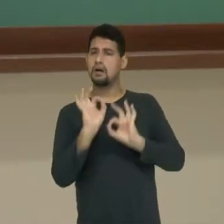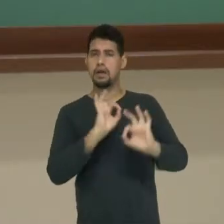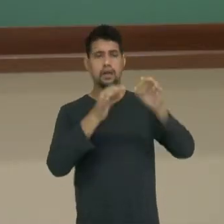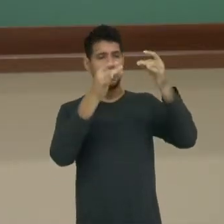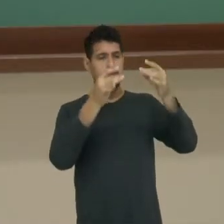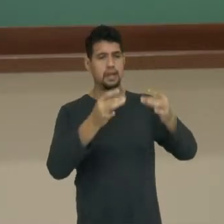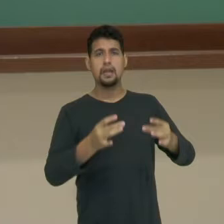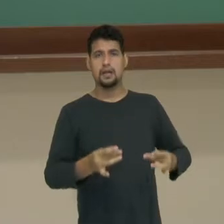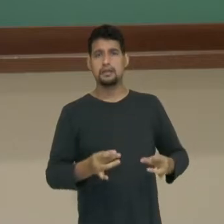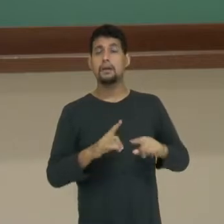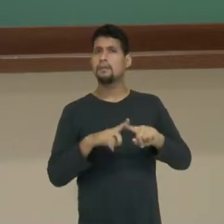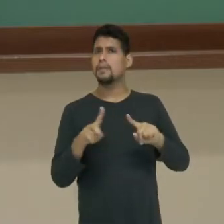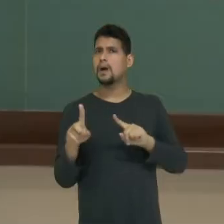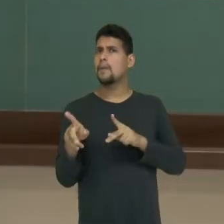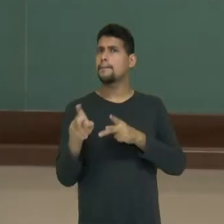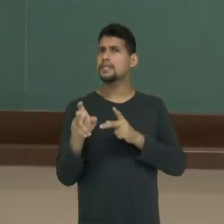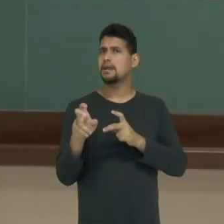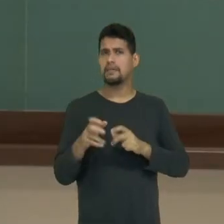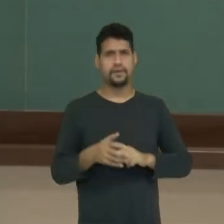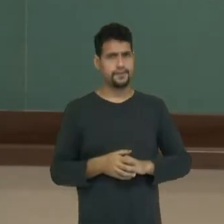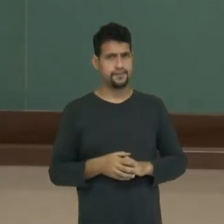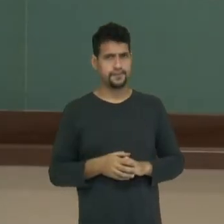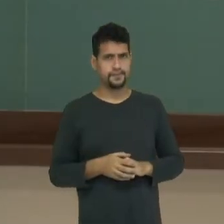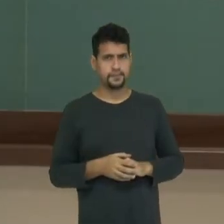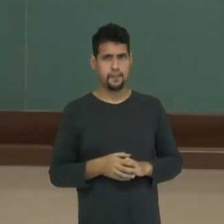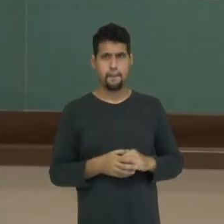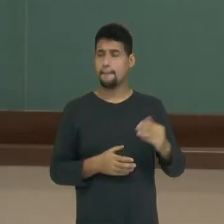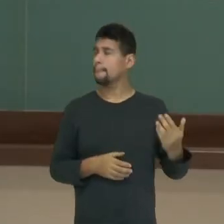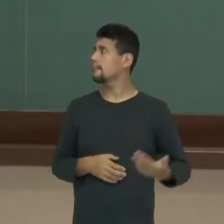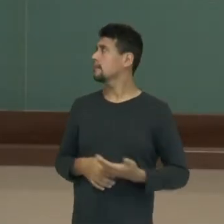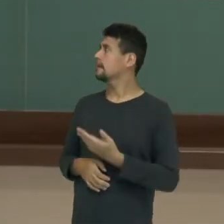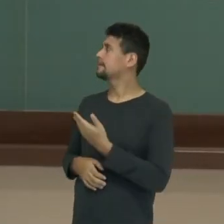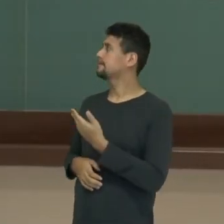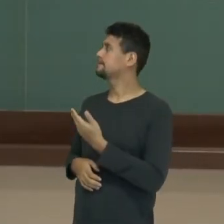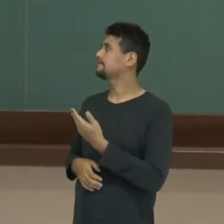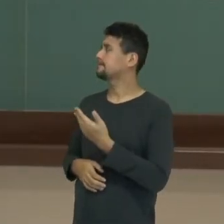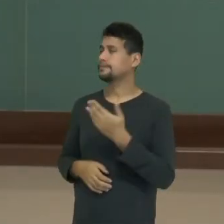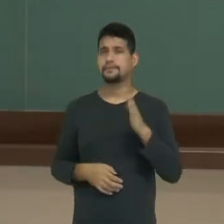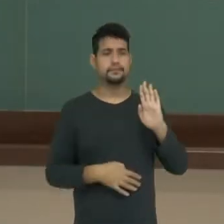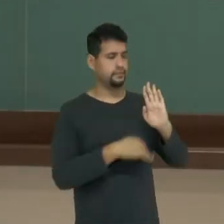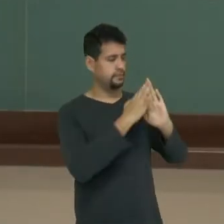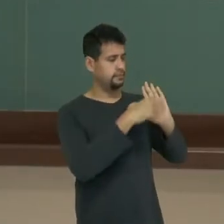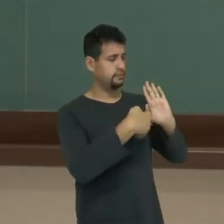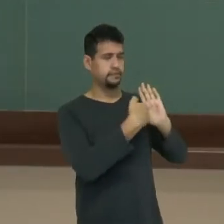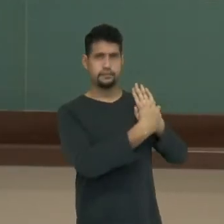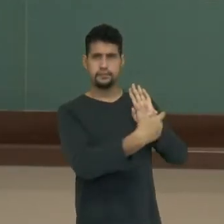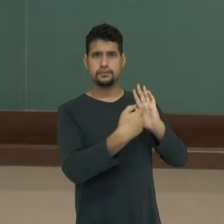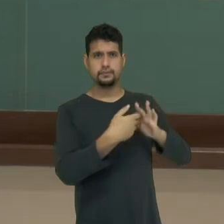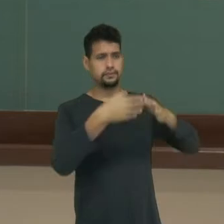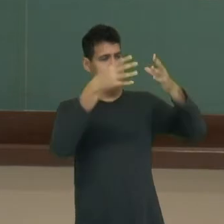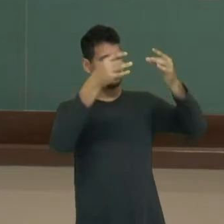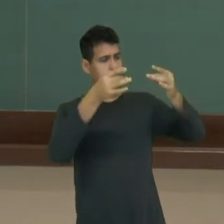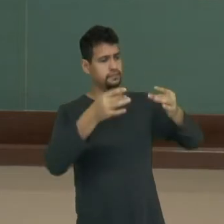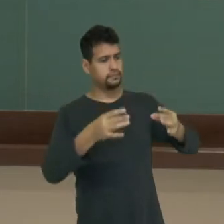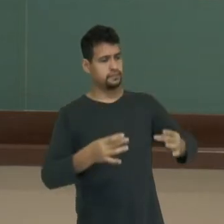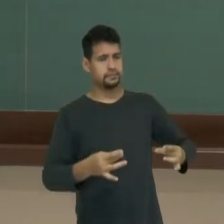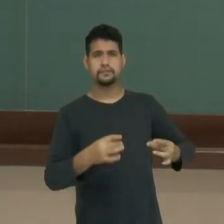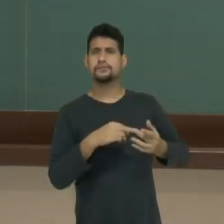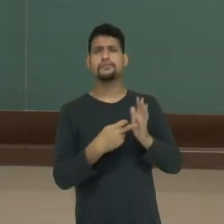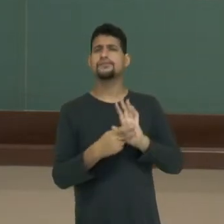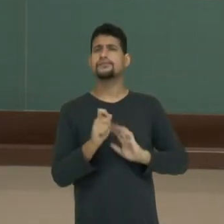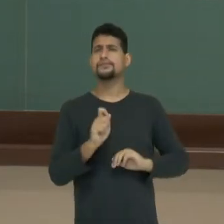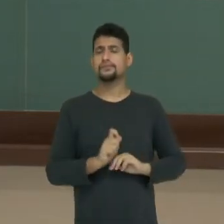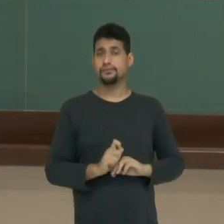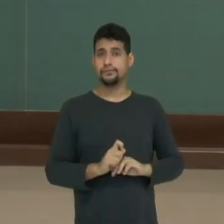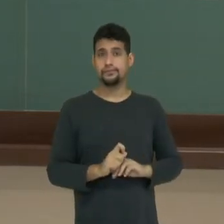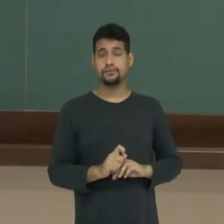elementos. Então, observe que neste diagrama que eu vou colocar aqui, nessa definição, eu tenho que